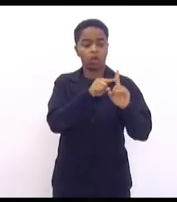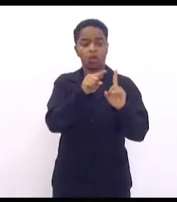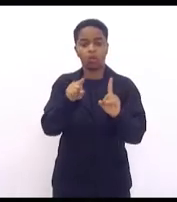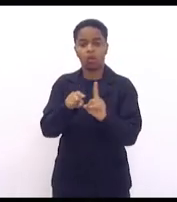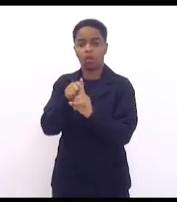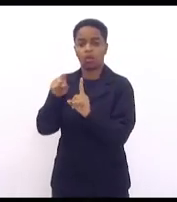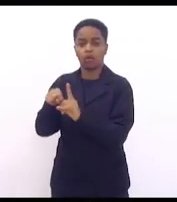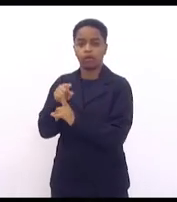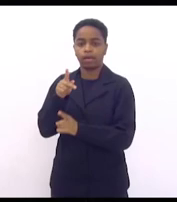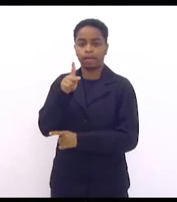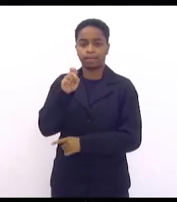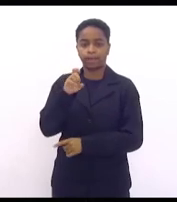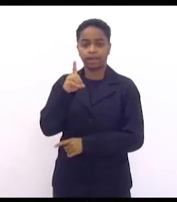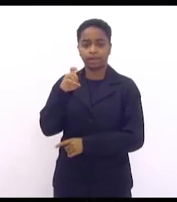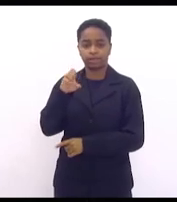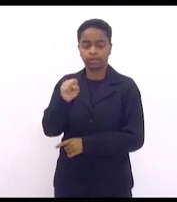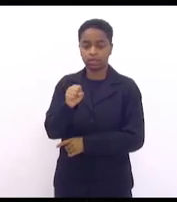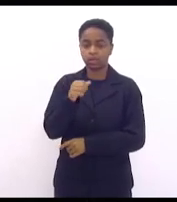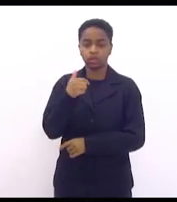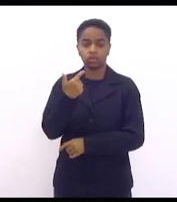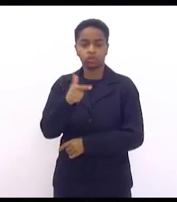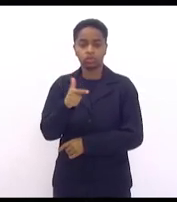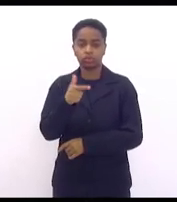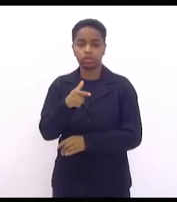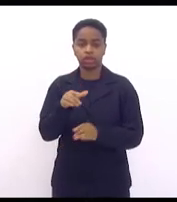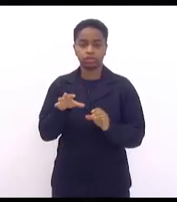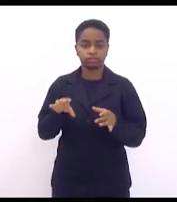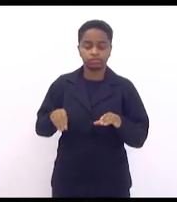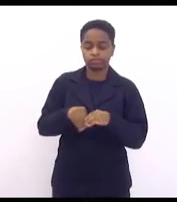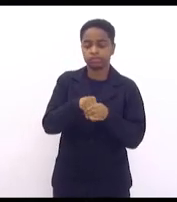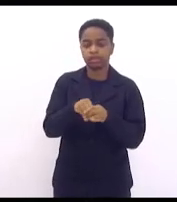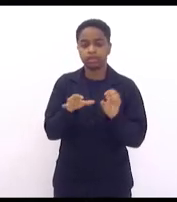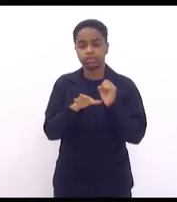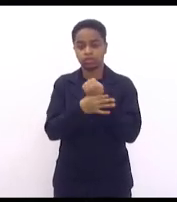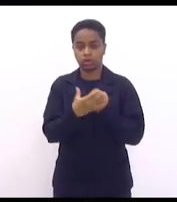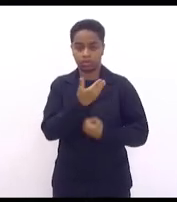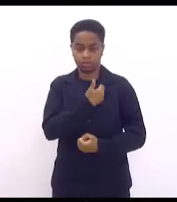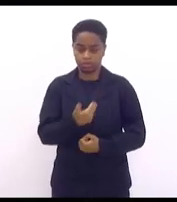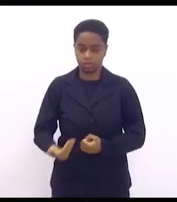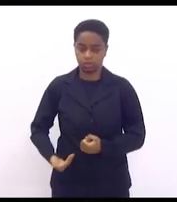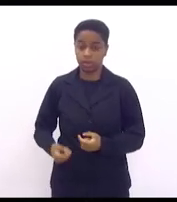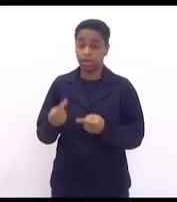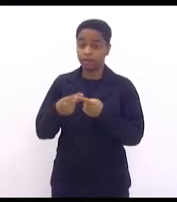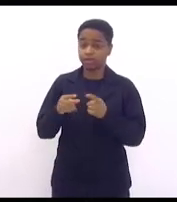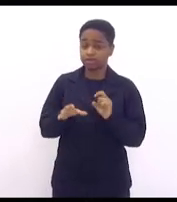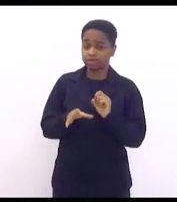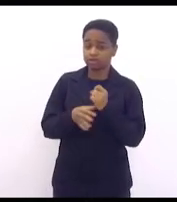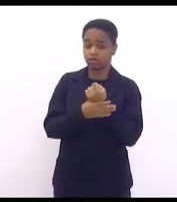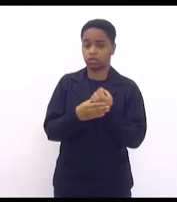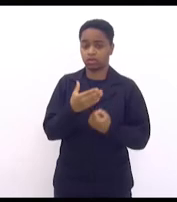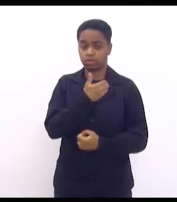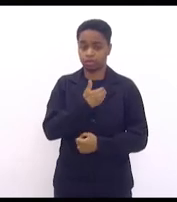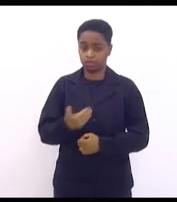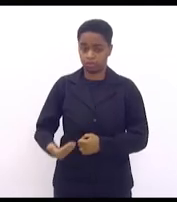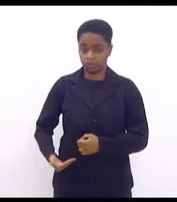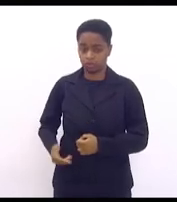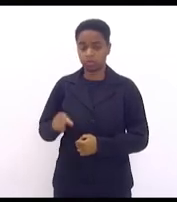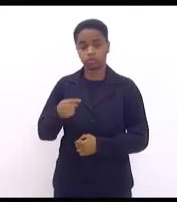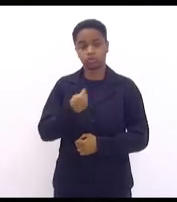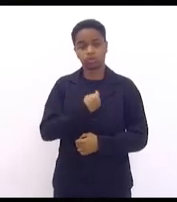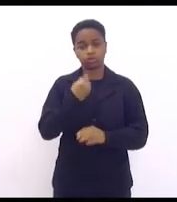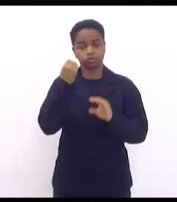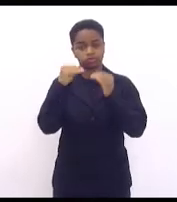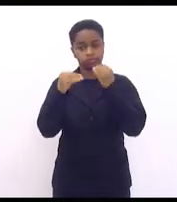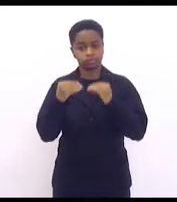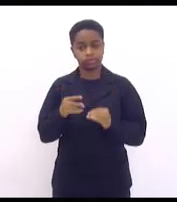PED, não esteja estabelecida a segurança pública. A segurança pública, isso tem sido